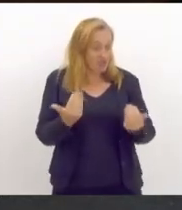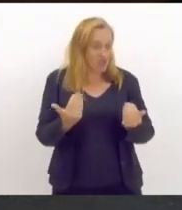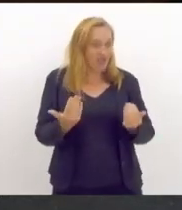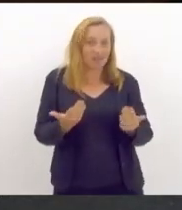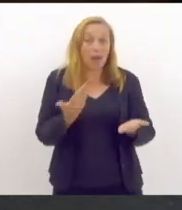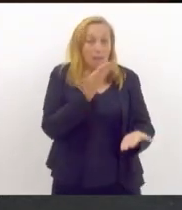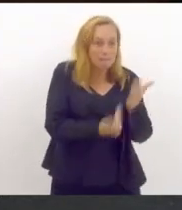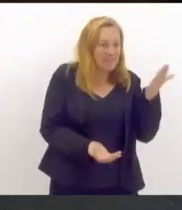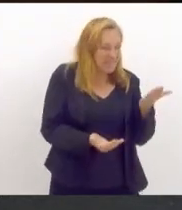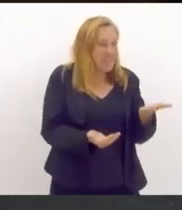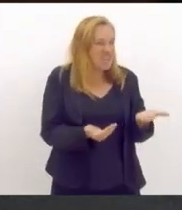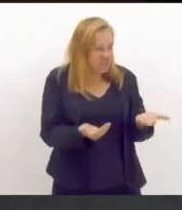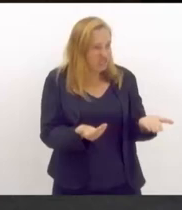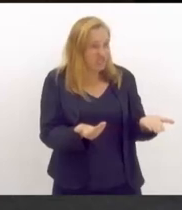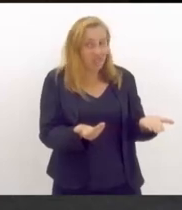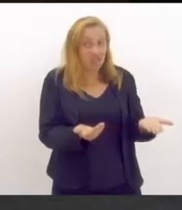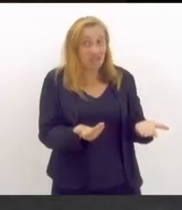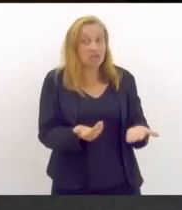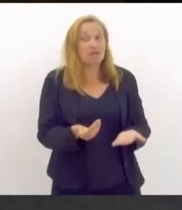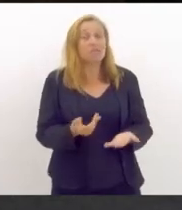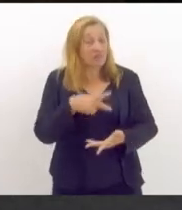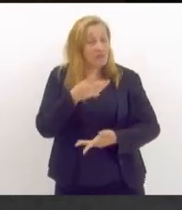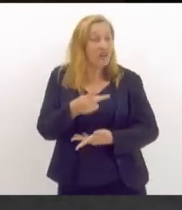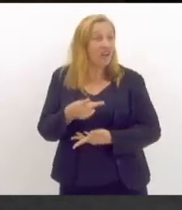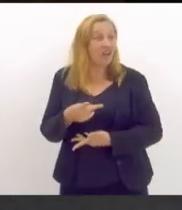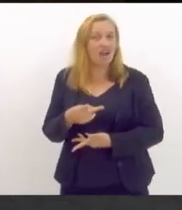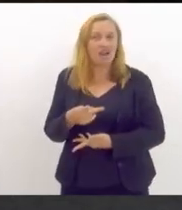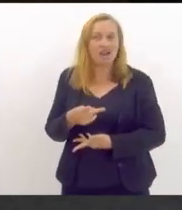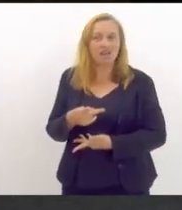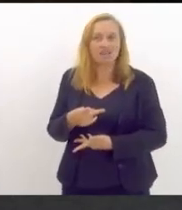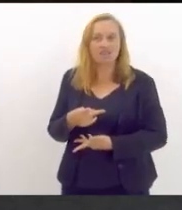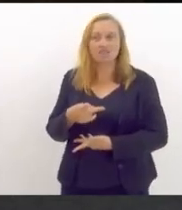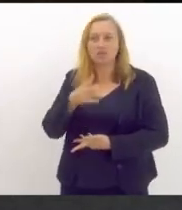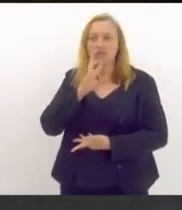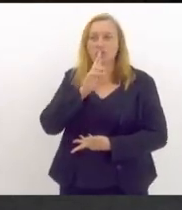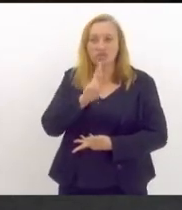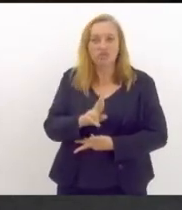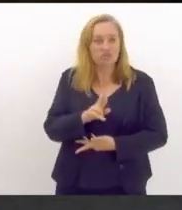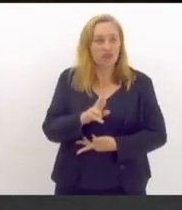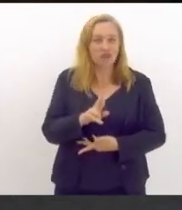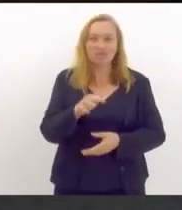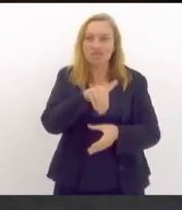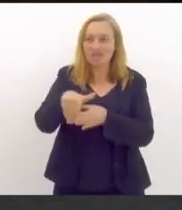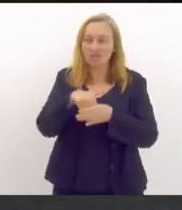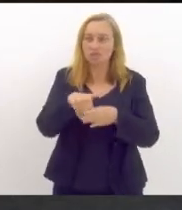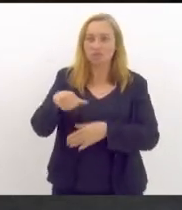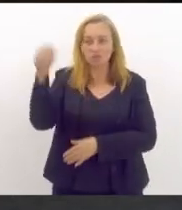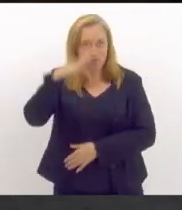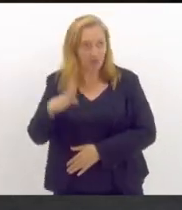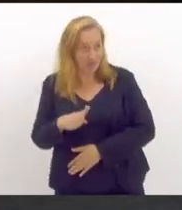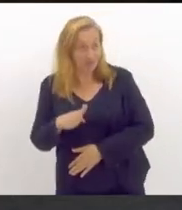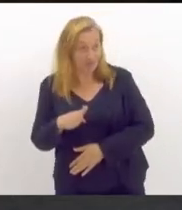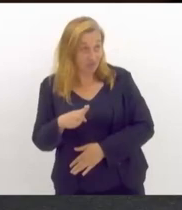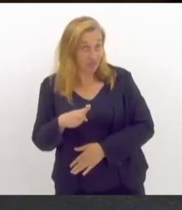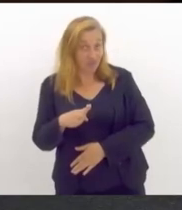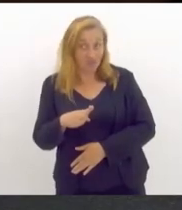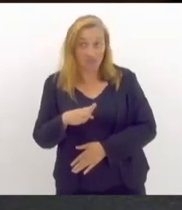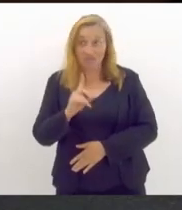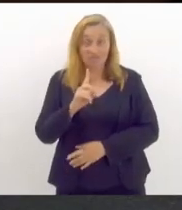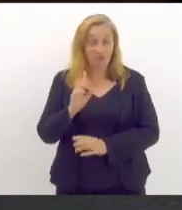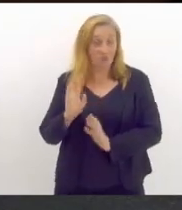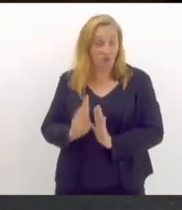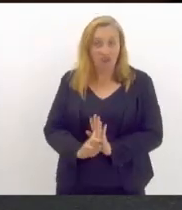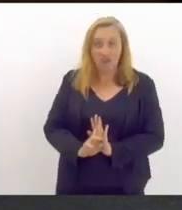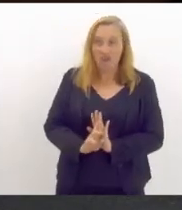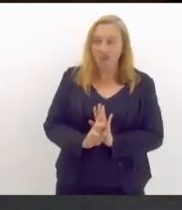tomaram a surra para dizer que esse Parlamento em que Pese o resultado recente das eleições no Brasil esse Parlamento não reflete